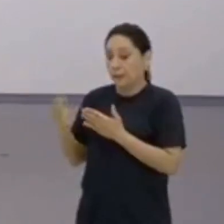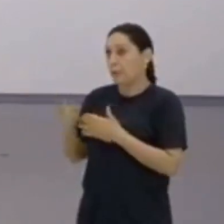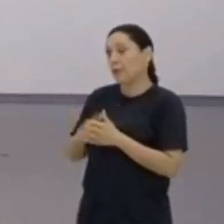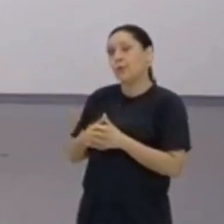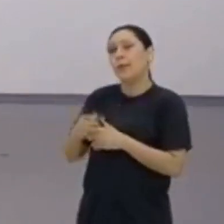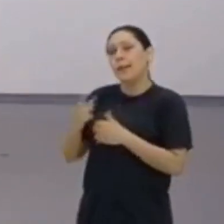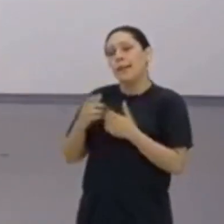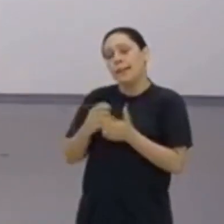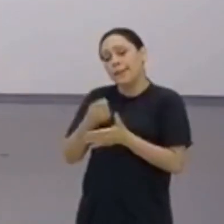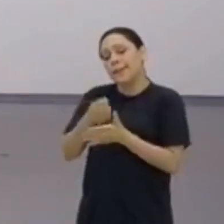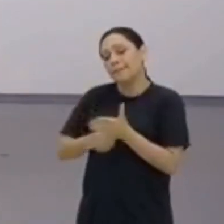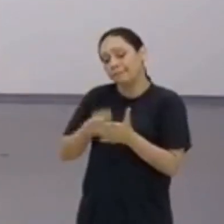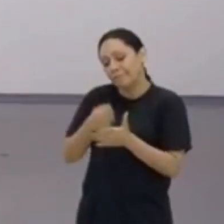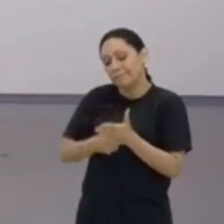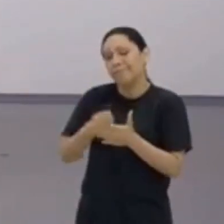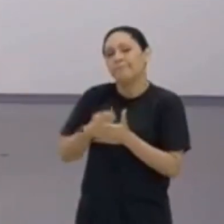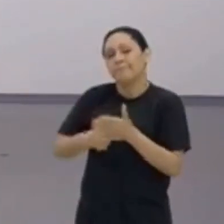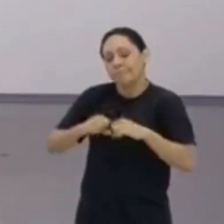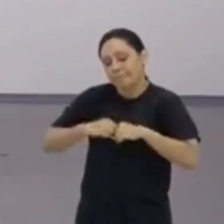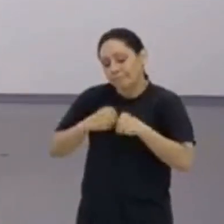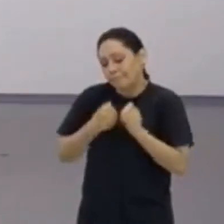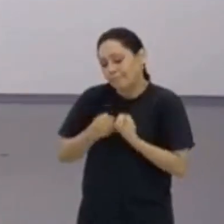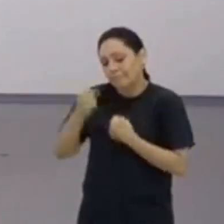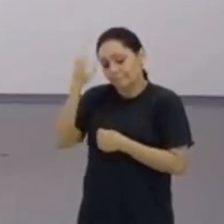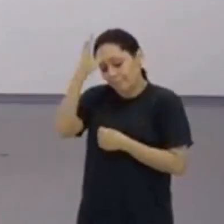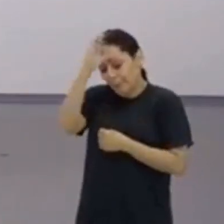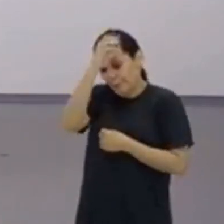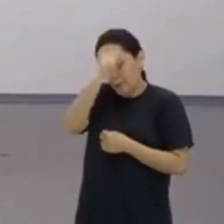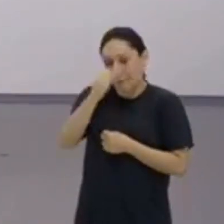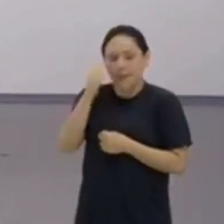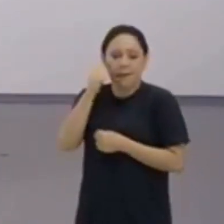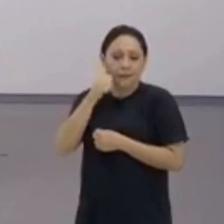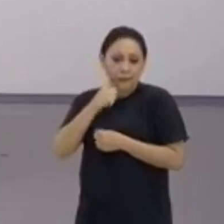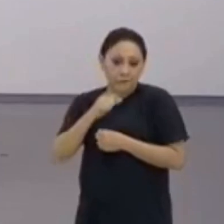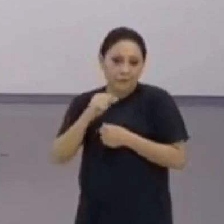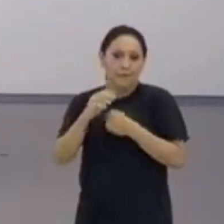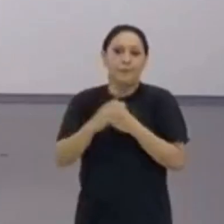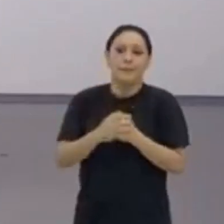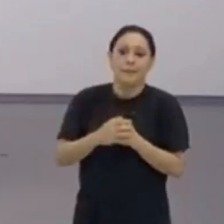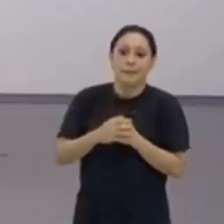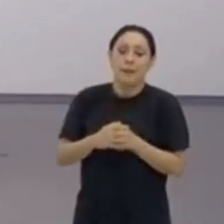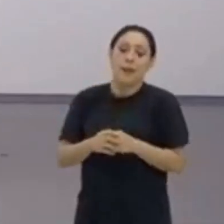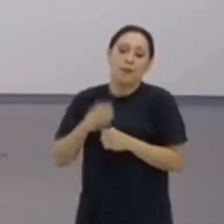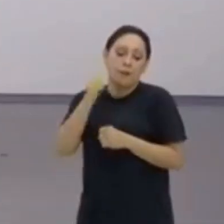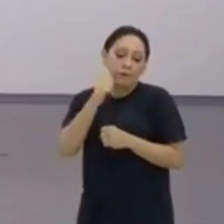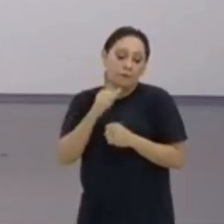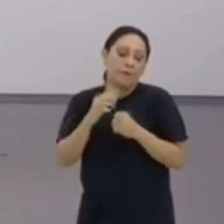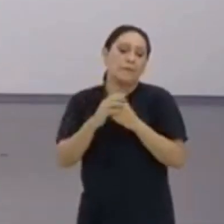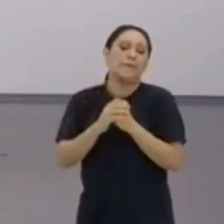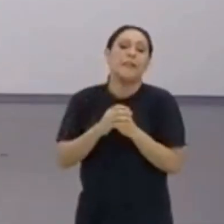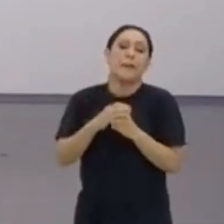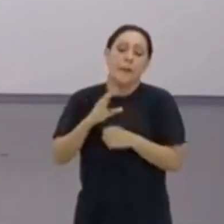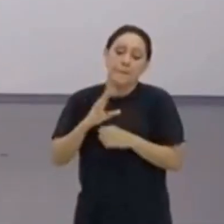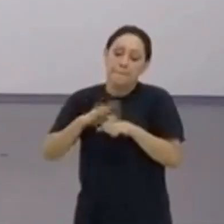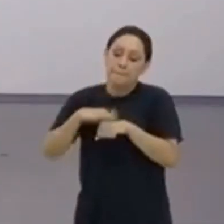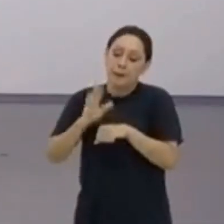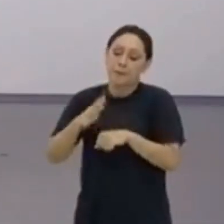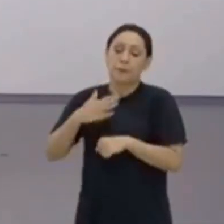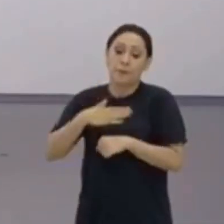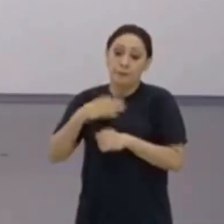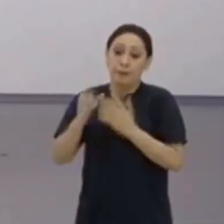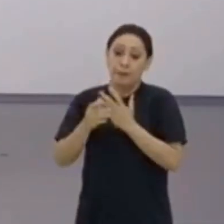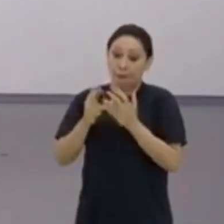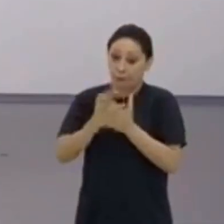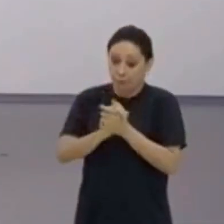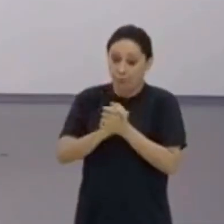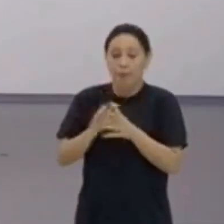eu estou tentando, me esforçando a compreender e conviver harmoniosamente mais com a minha esposa, tudo bem? Fernando, teve